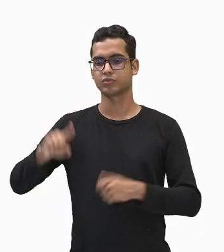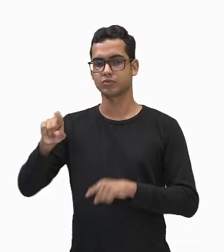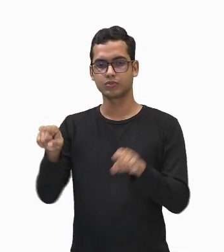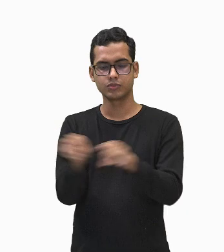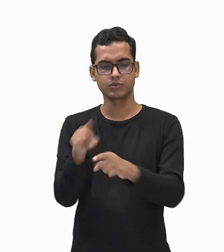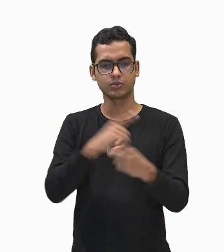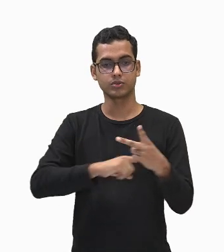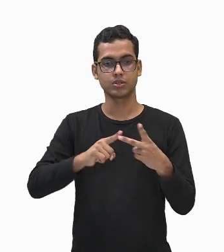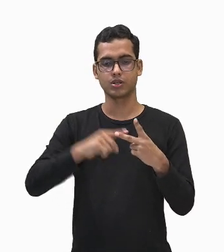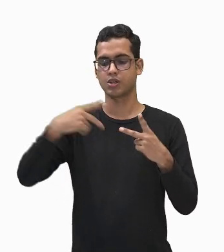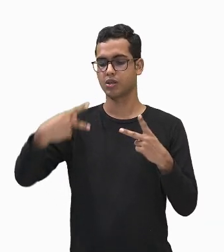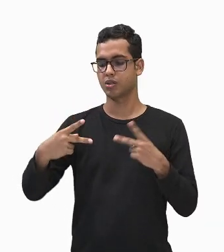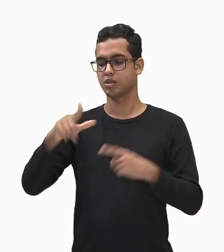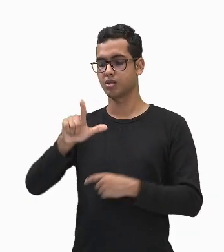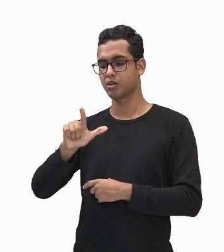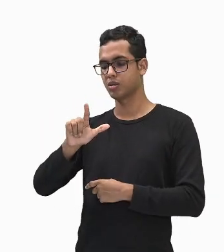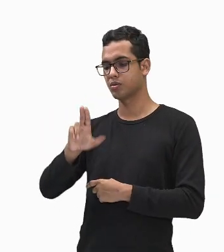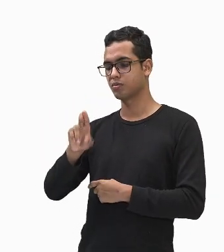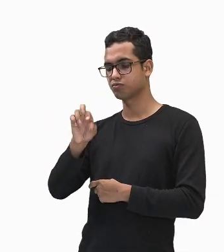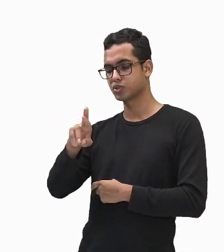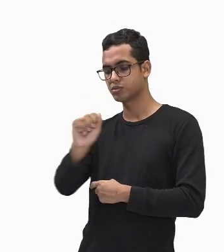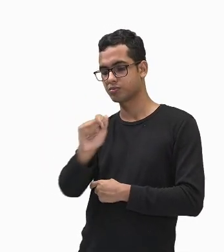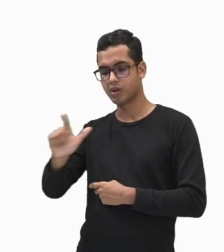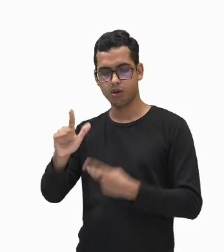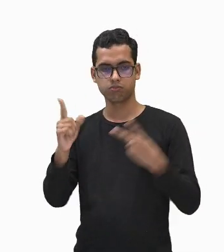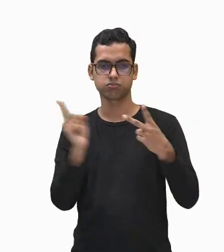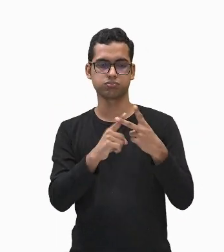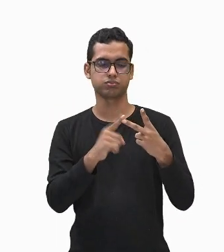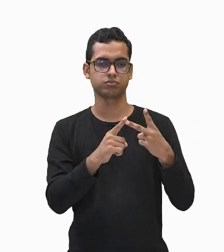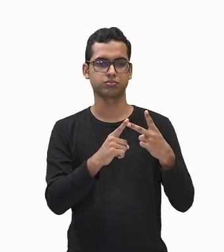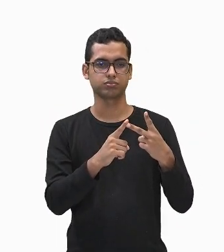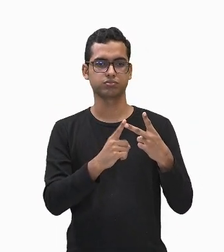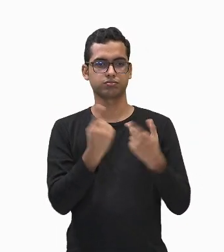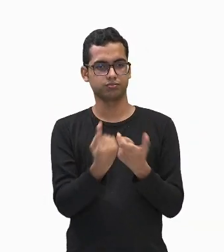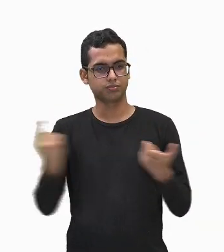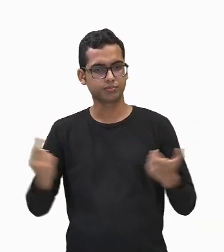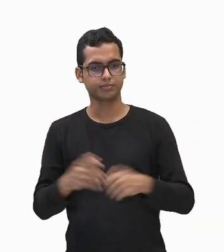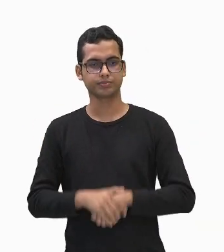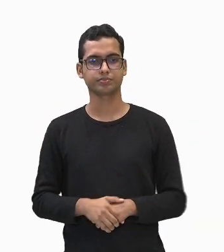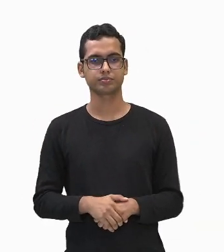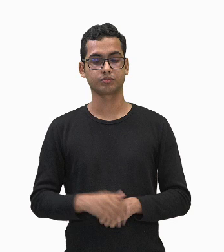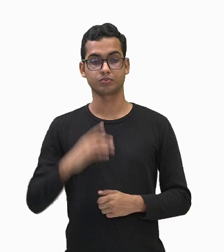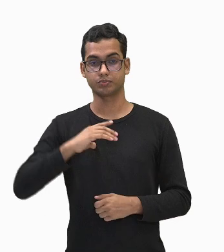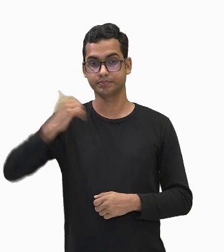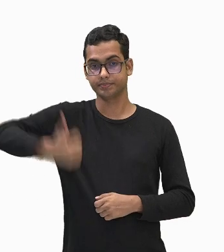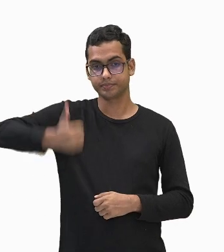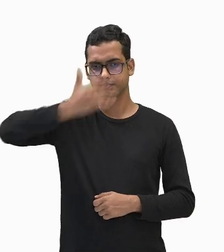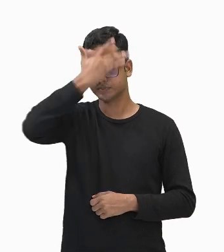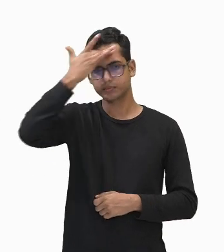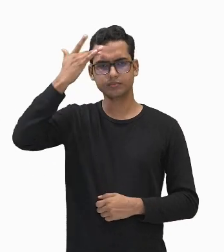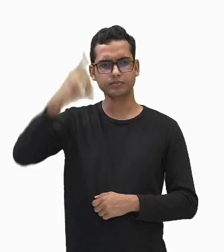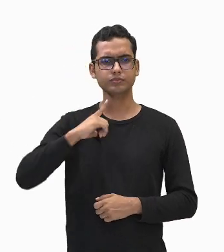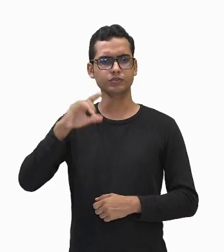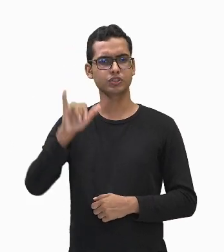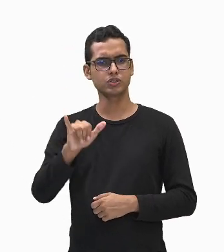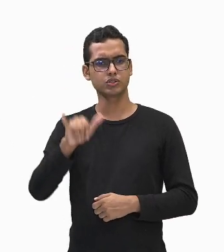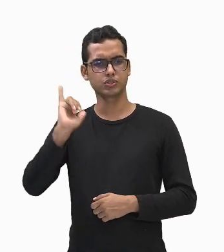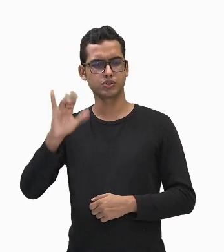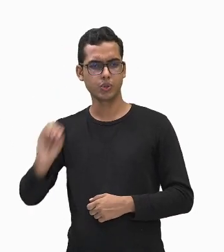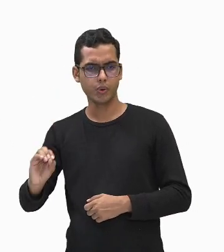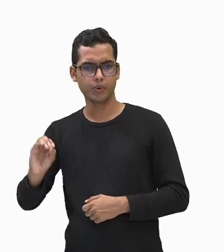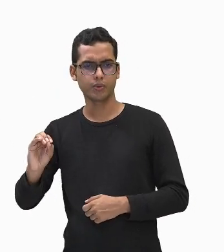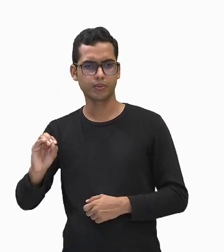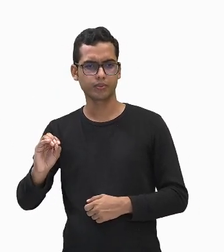nós temos yo para singular, tá bom? E temos nosotros e